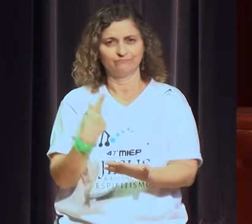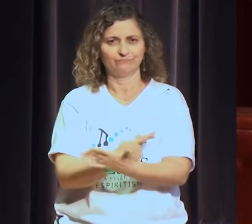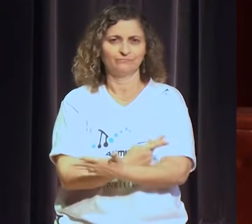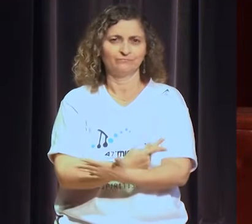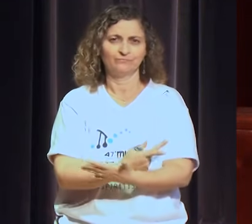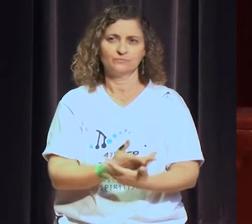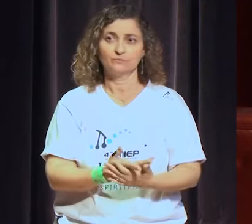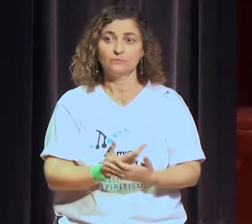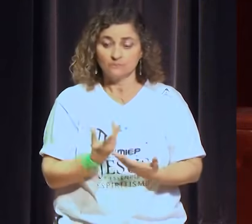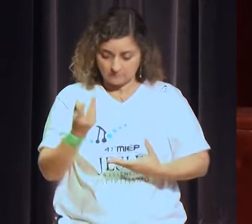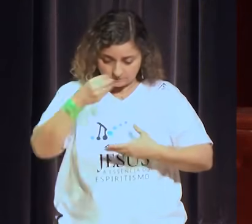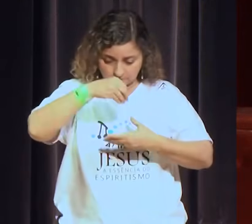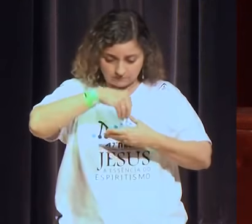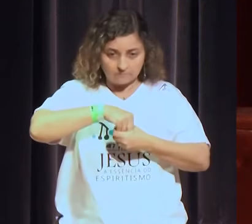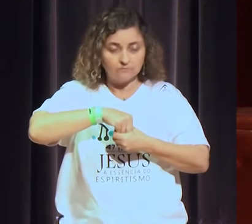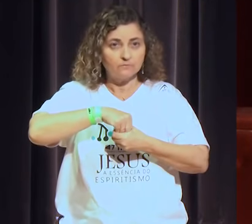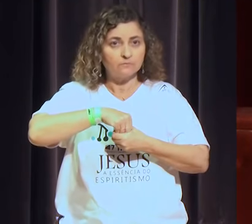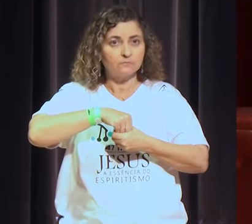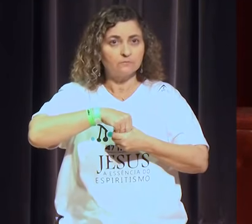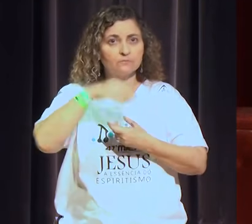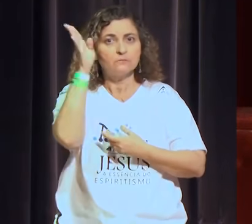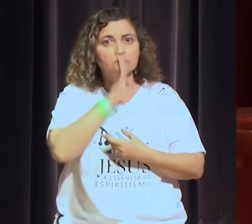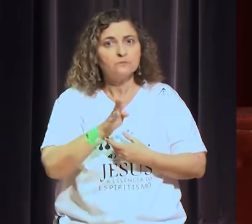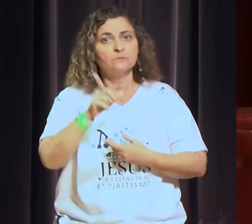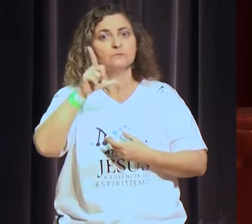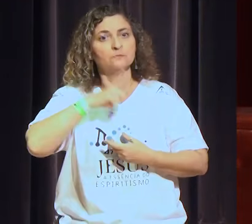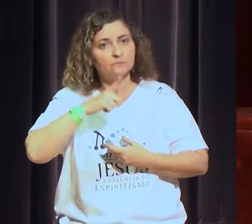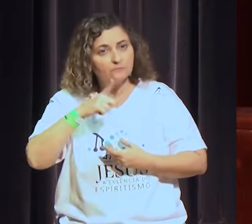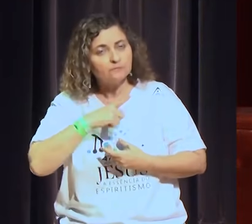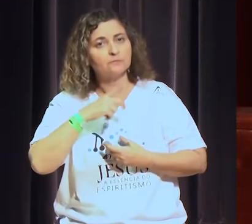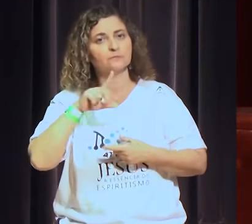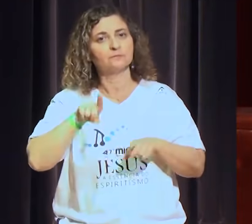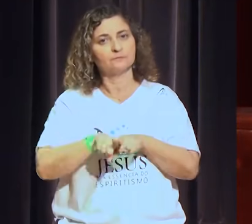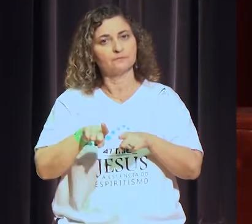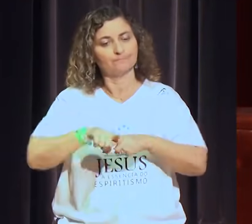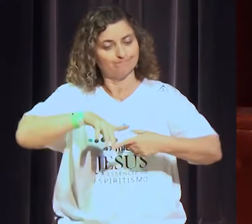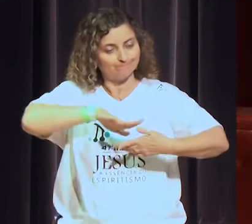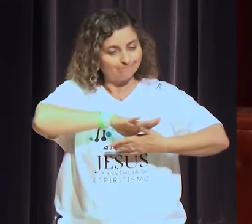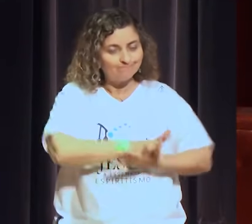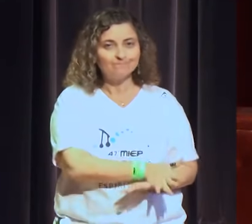Dentro do Brasil, a gente alimenta preconceito.